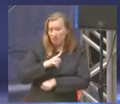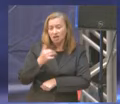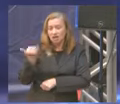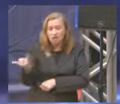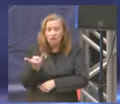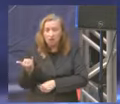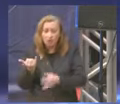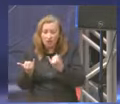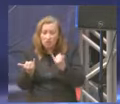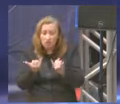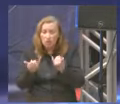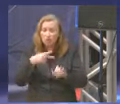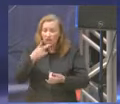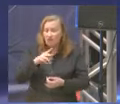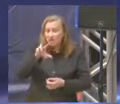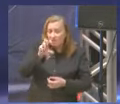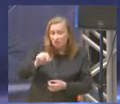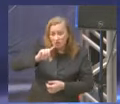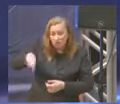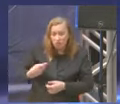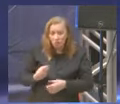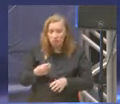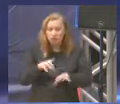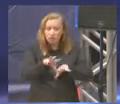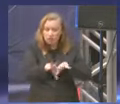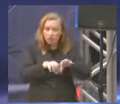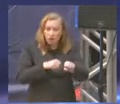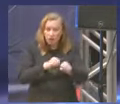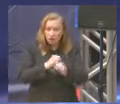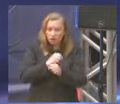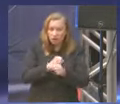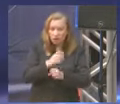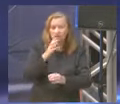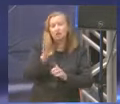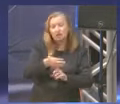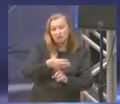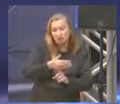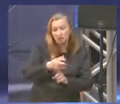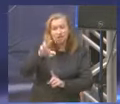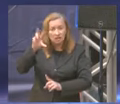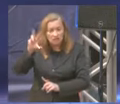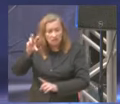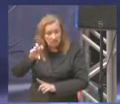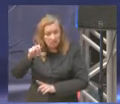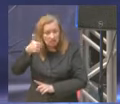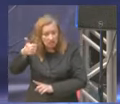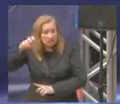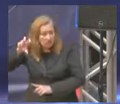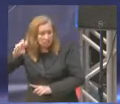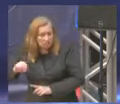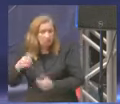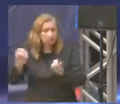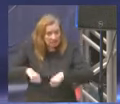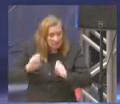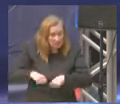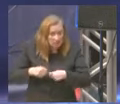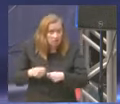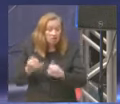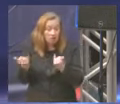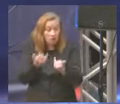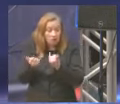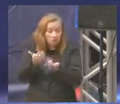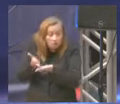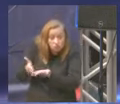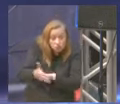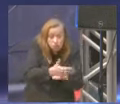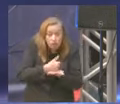50 mil pessoas que nós formamos todo ano em tecnologia, 150 que a gente precisa, são dados de Brasil.